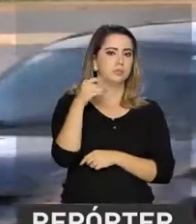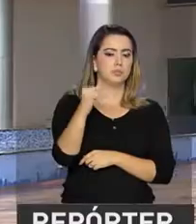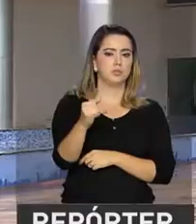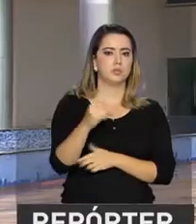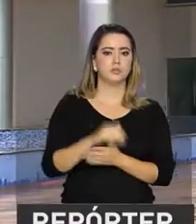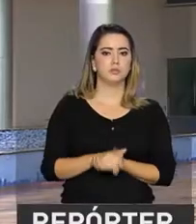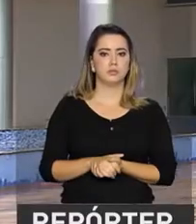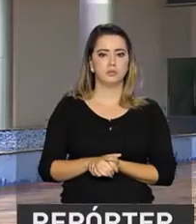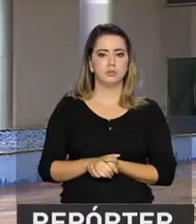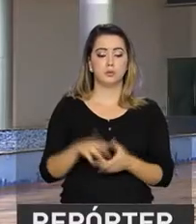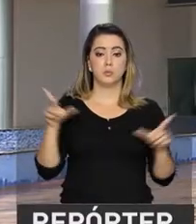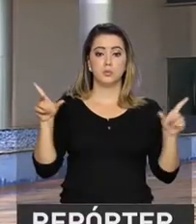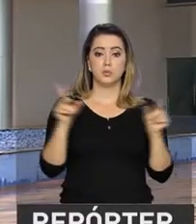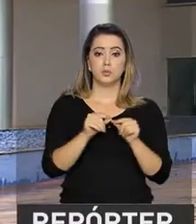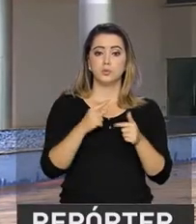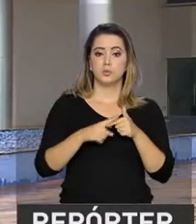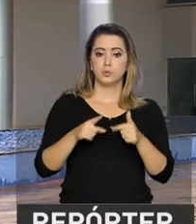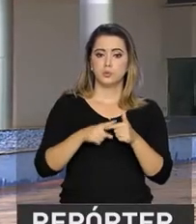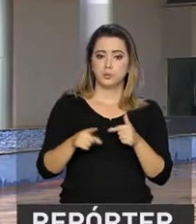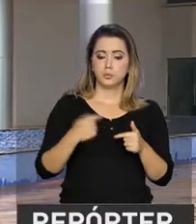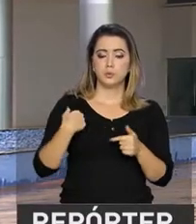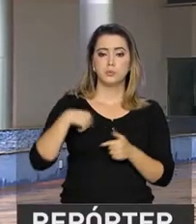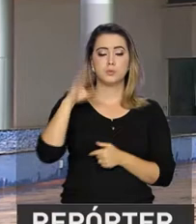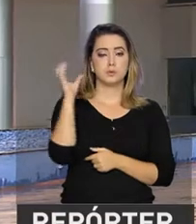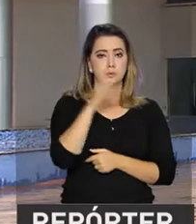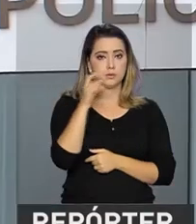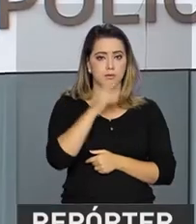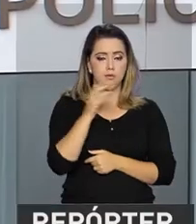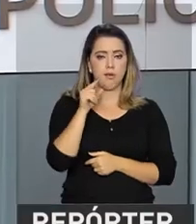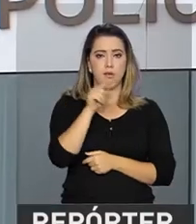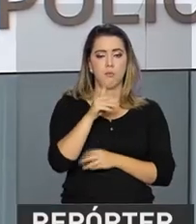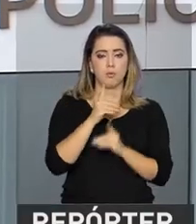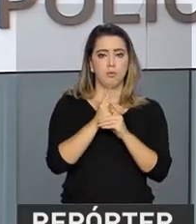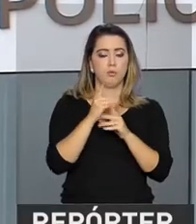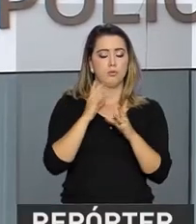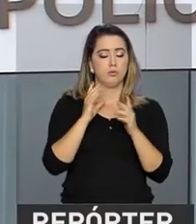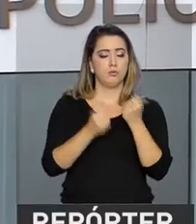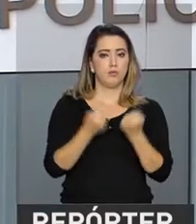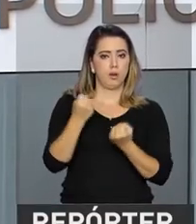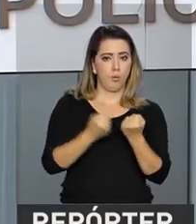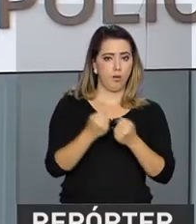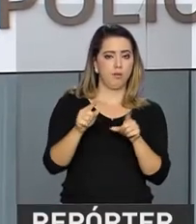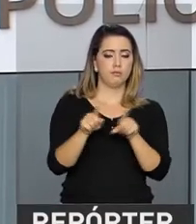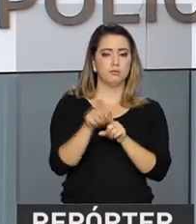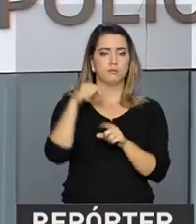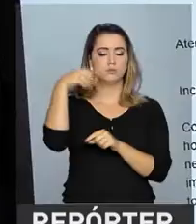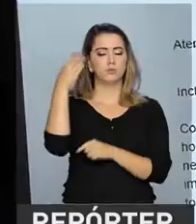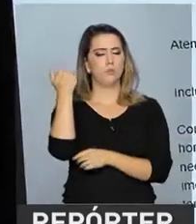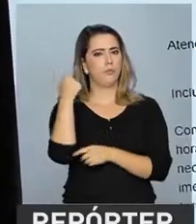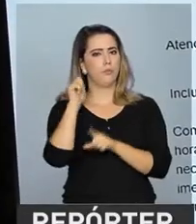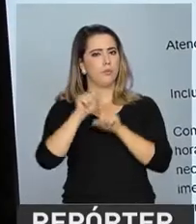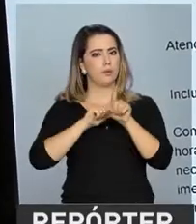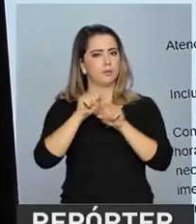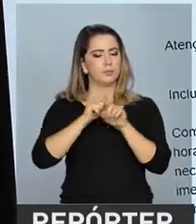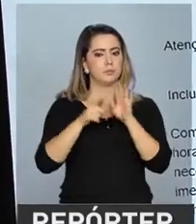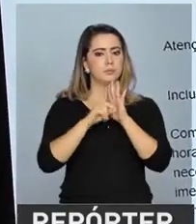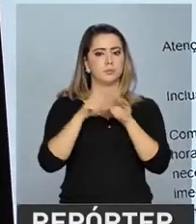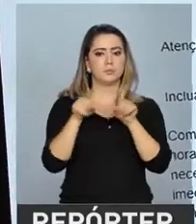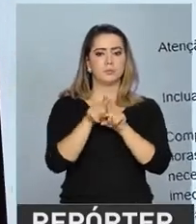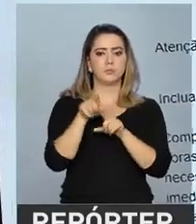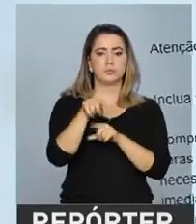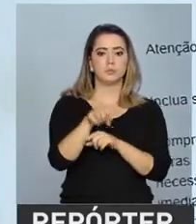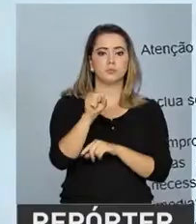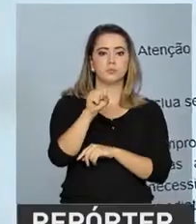para reduzir os danos e diminuir este tempo a polícia rodoviária federal lançou no fim do mês passado um sistema chamado